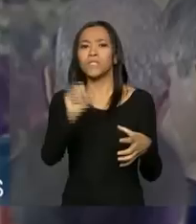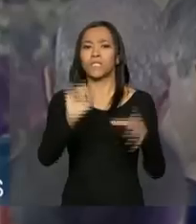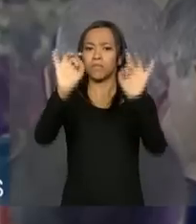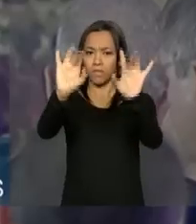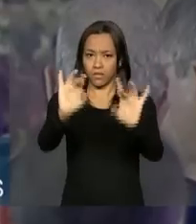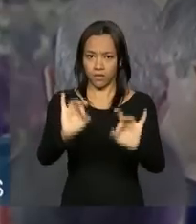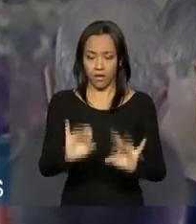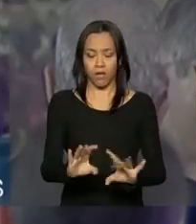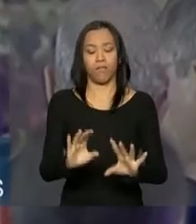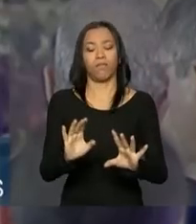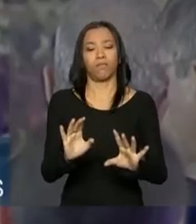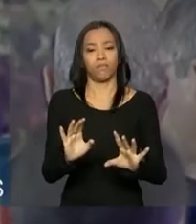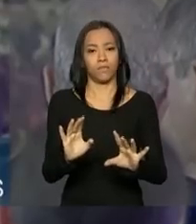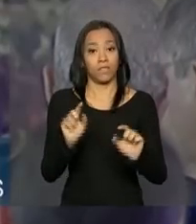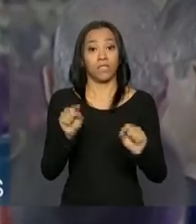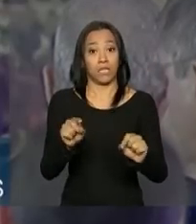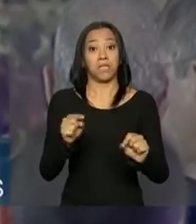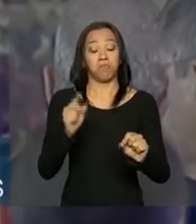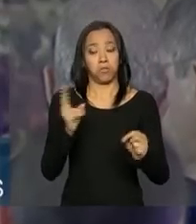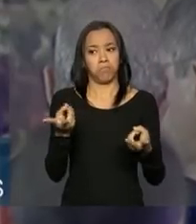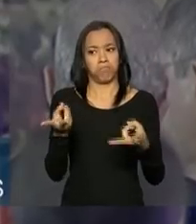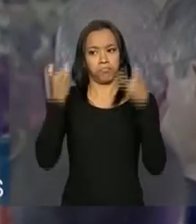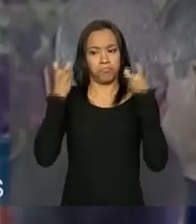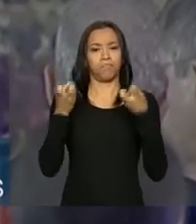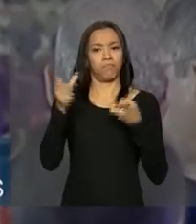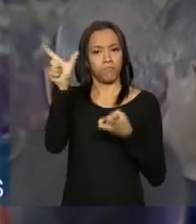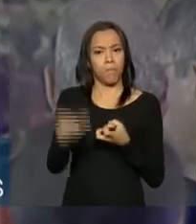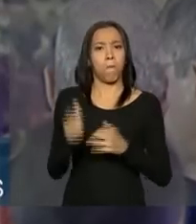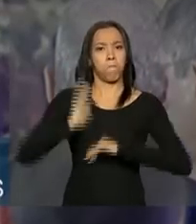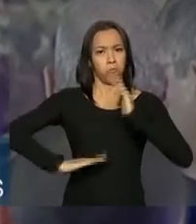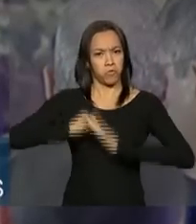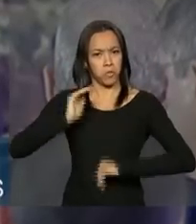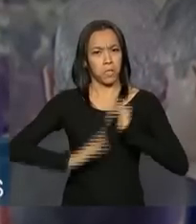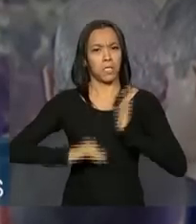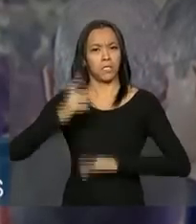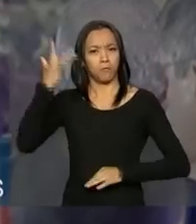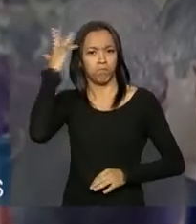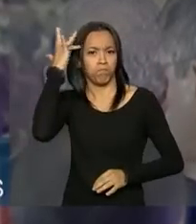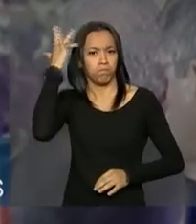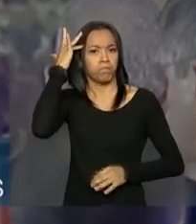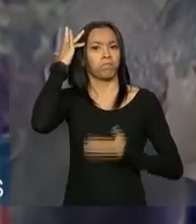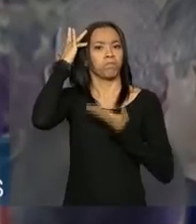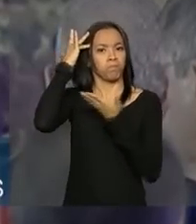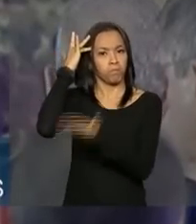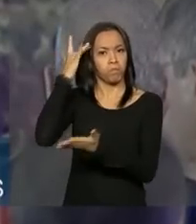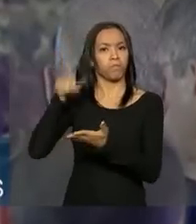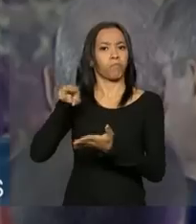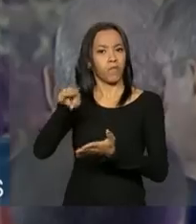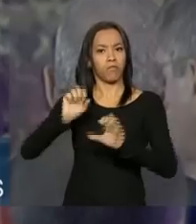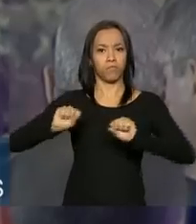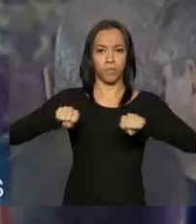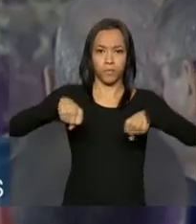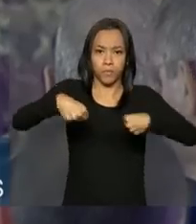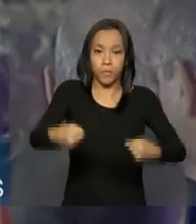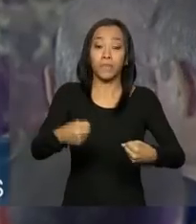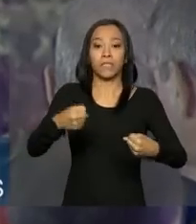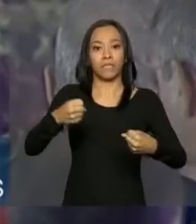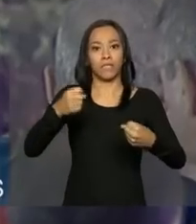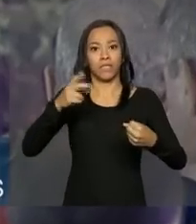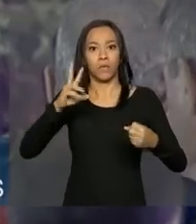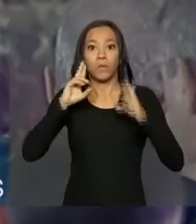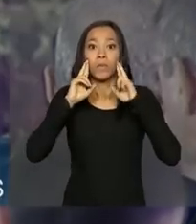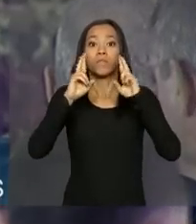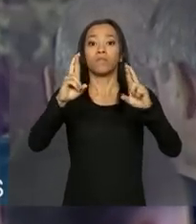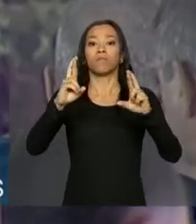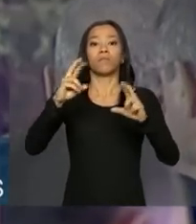de reconhecimento do profissionalismo e da meritocracia que impera nas nossas Forças Armadas.